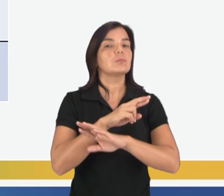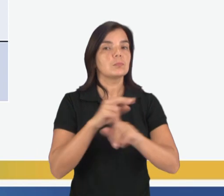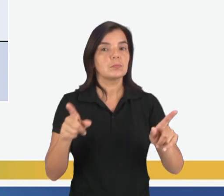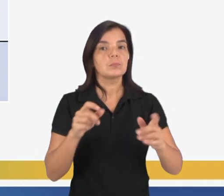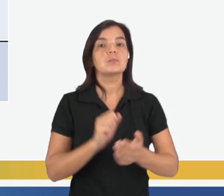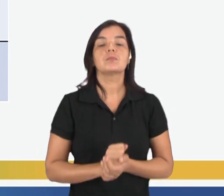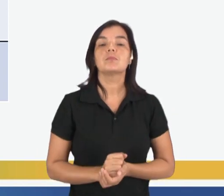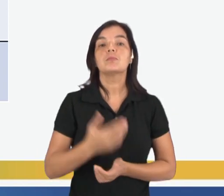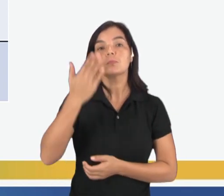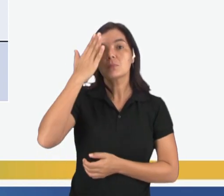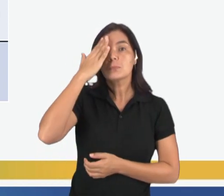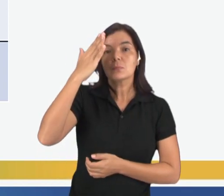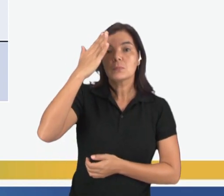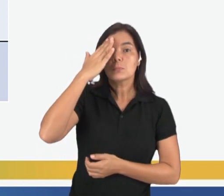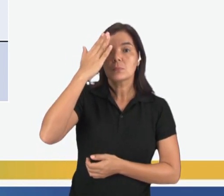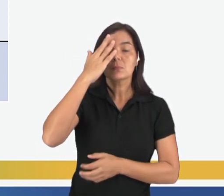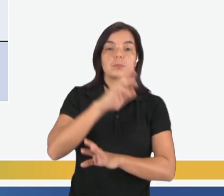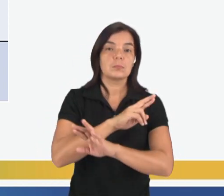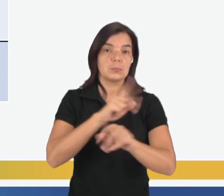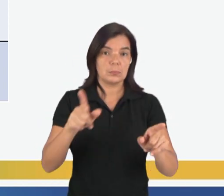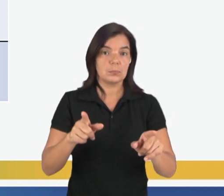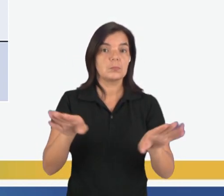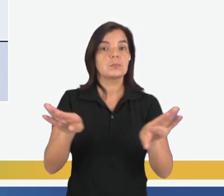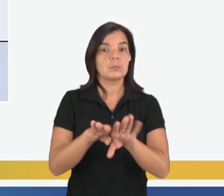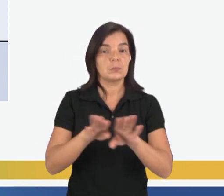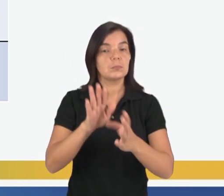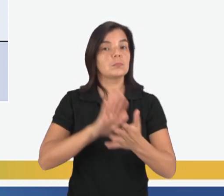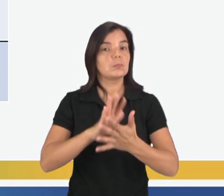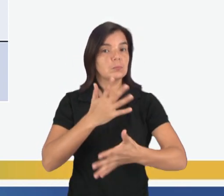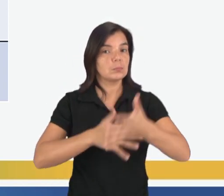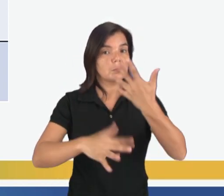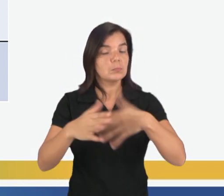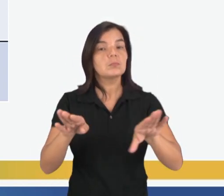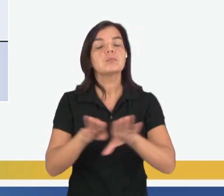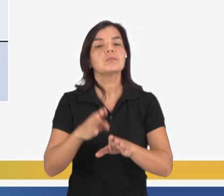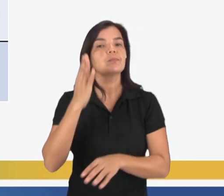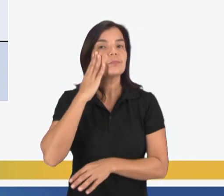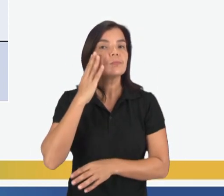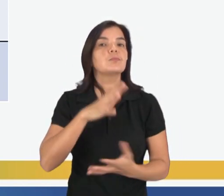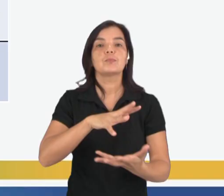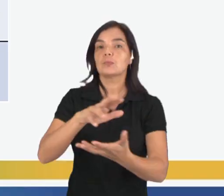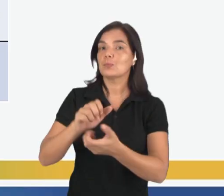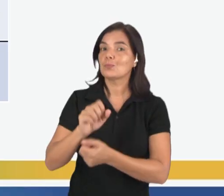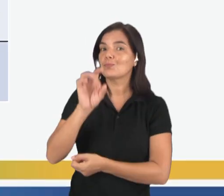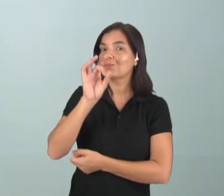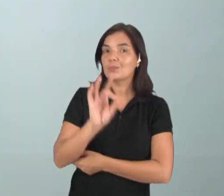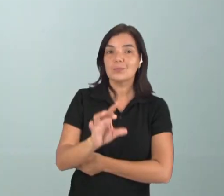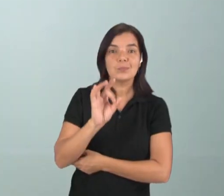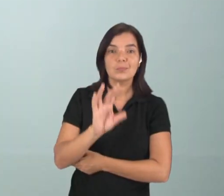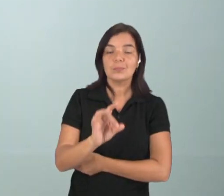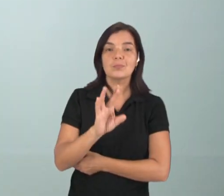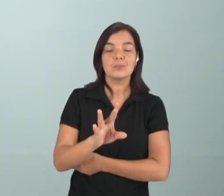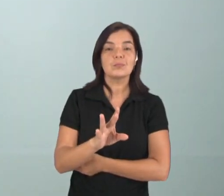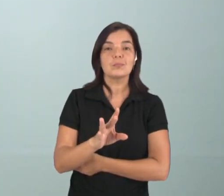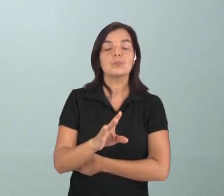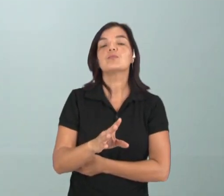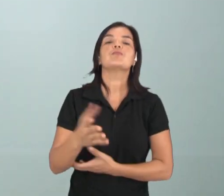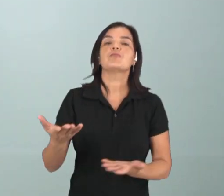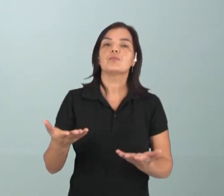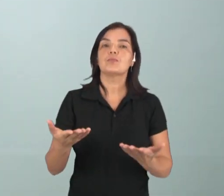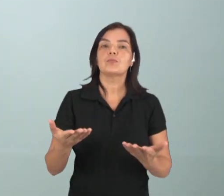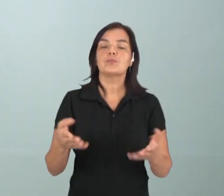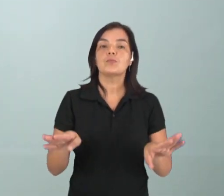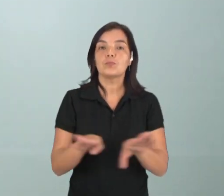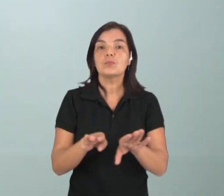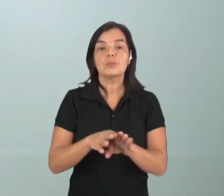diferença, compreender as diferenças delas, certo? E entender que o mundo não é só do aspecto ou